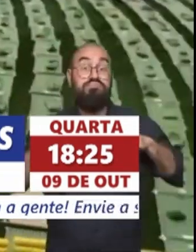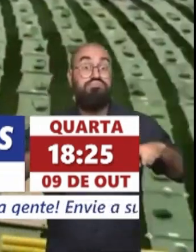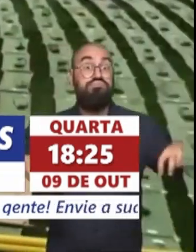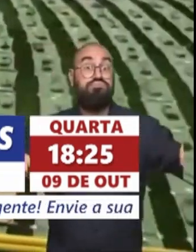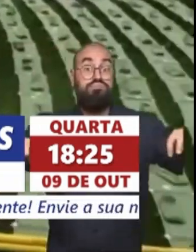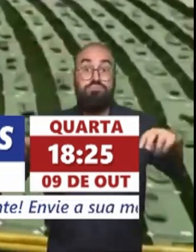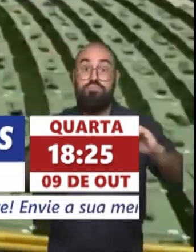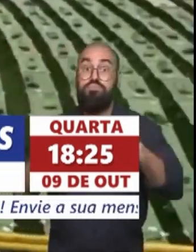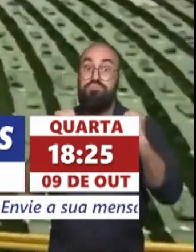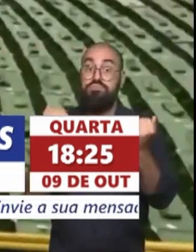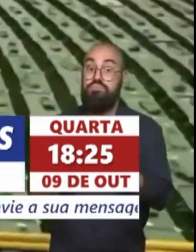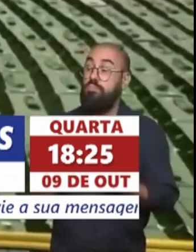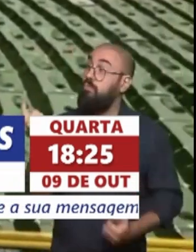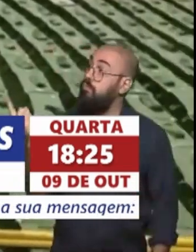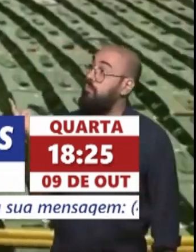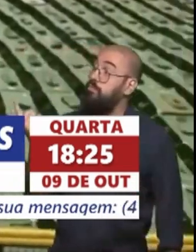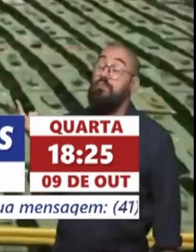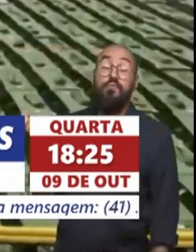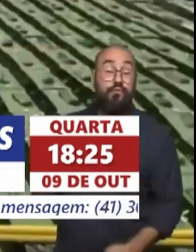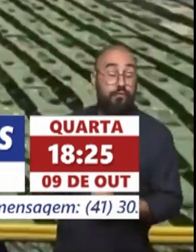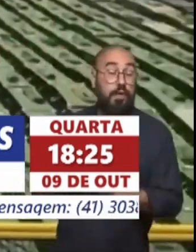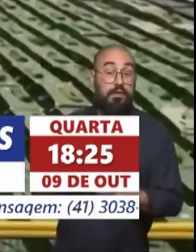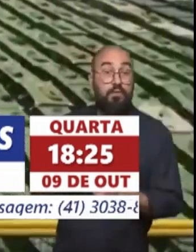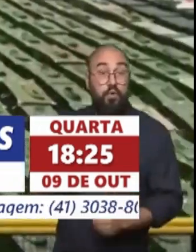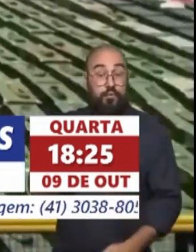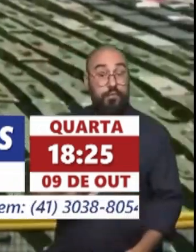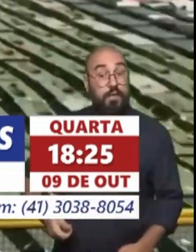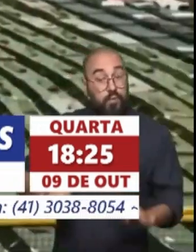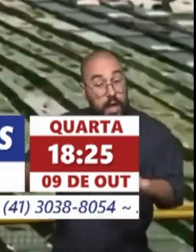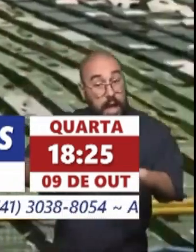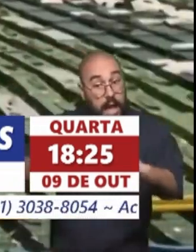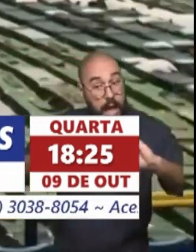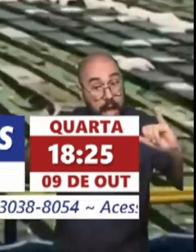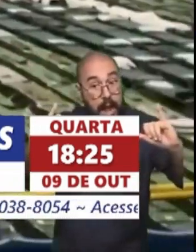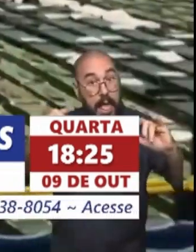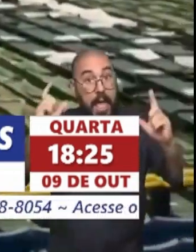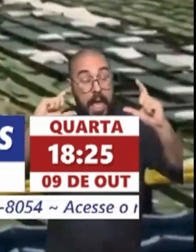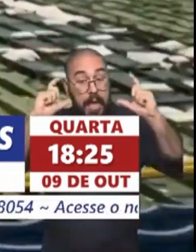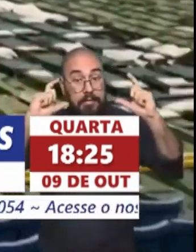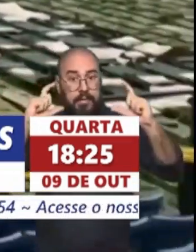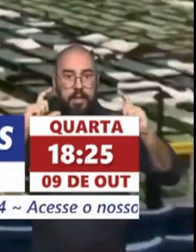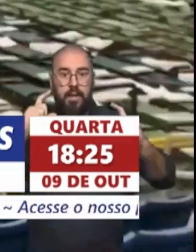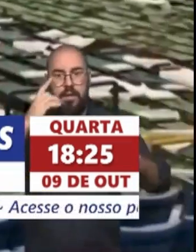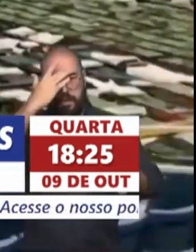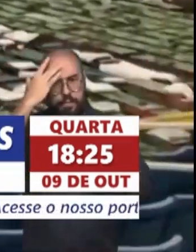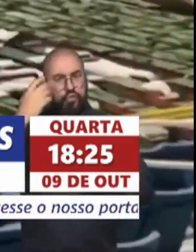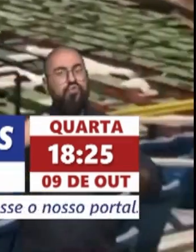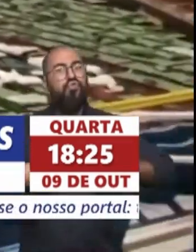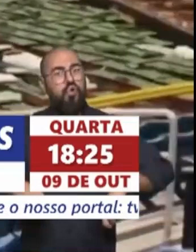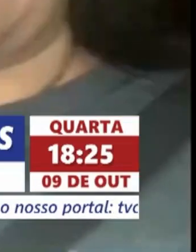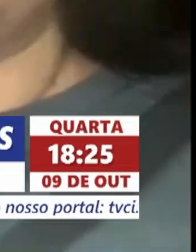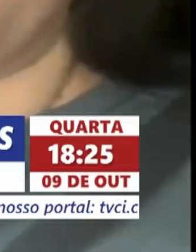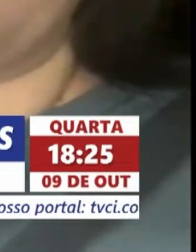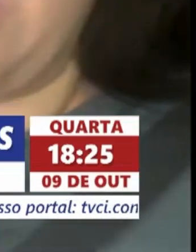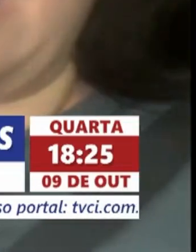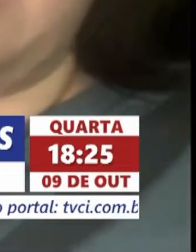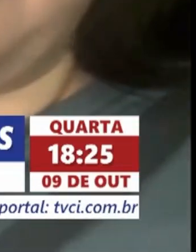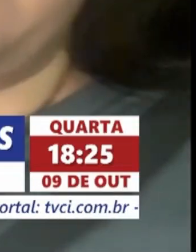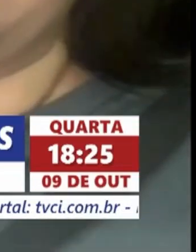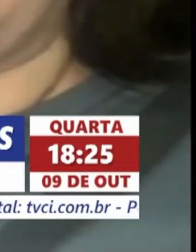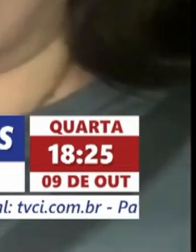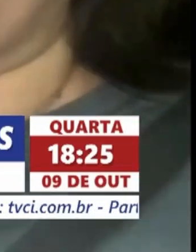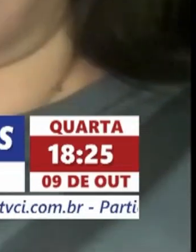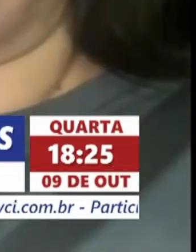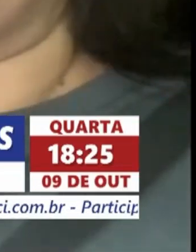pessoas procurem abrigos que estão sendo montados para a população em áreas seguras como estádios de futebol. A